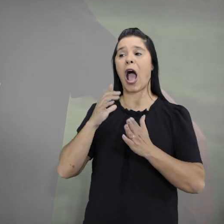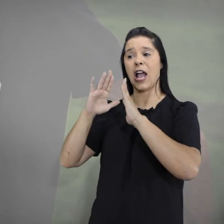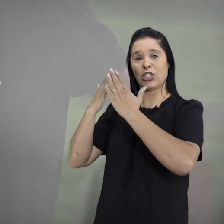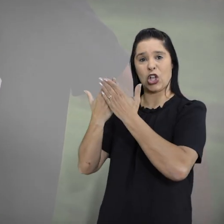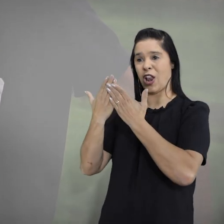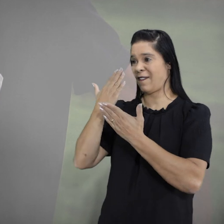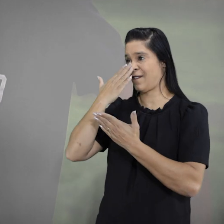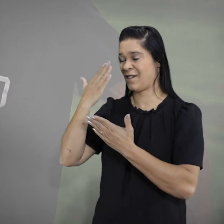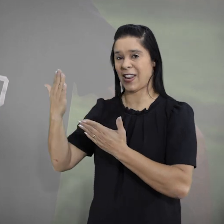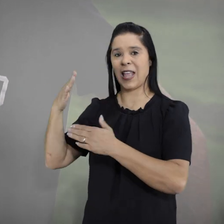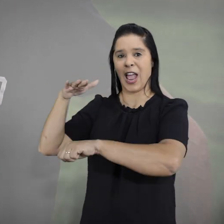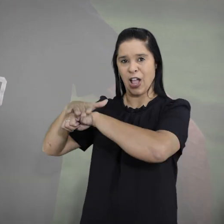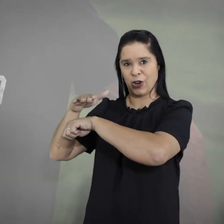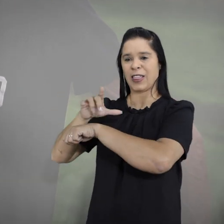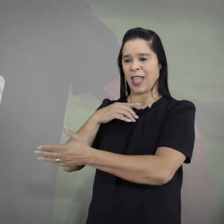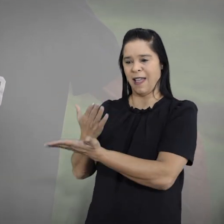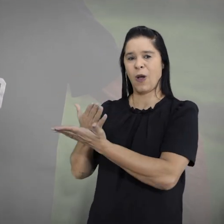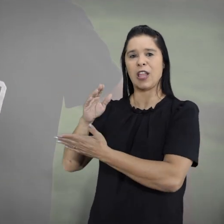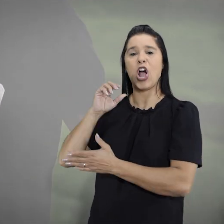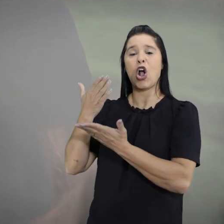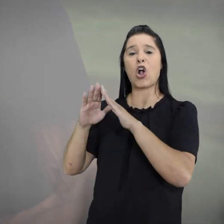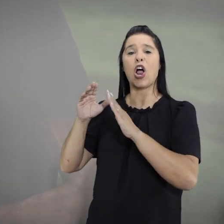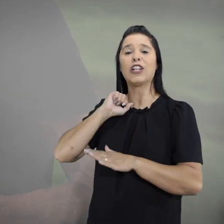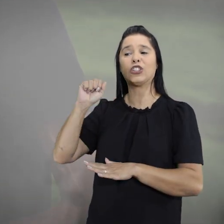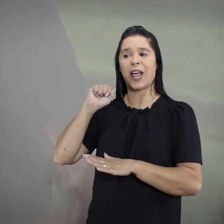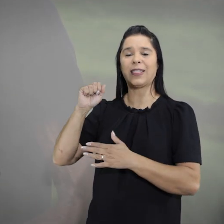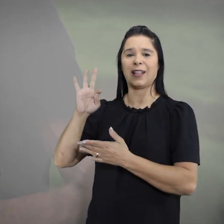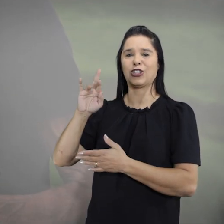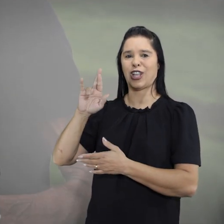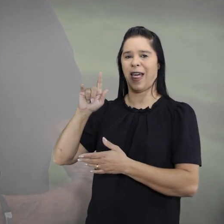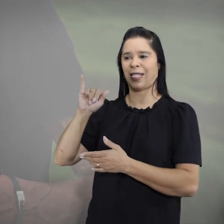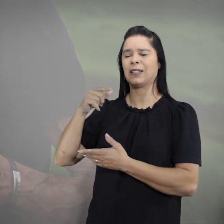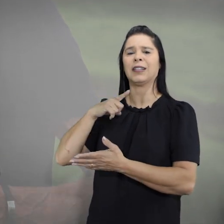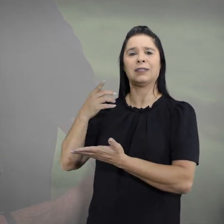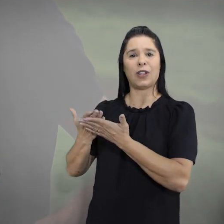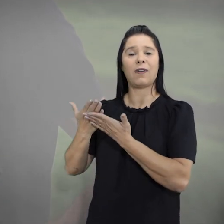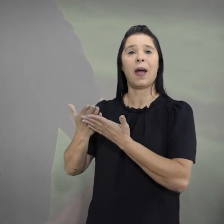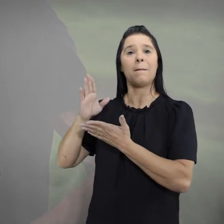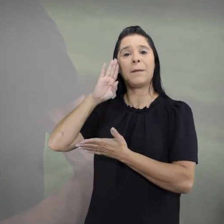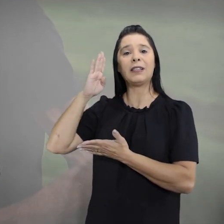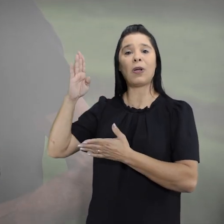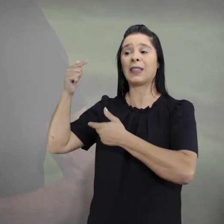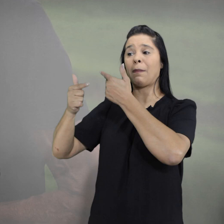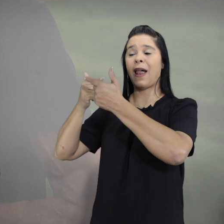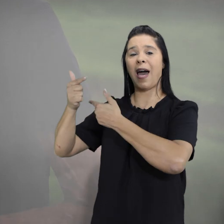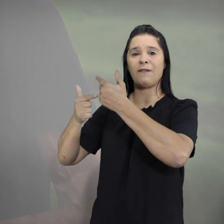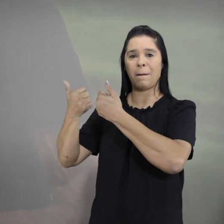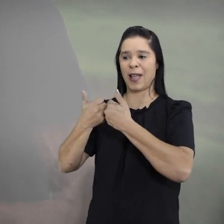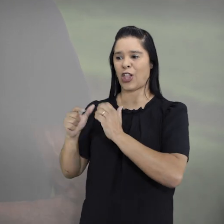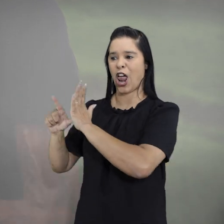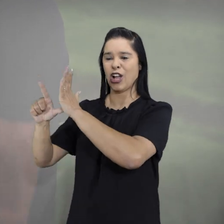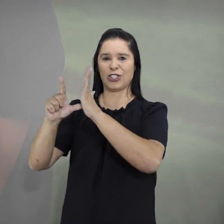colégio, que era o colégio noturno, Colégio Tiradentes, onde estudavam ali principalmente as pessoas que trabalhavam no comércio